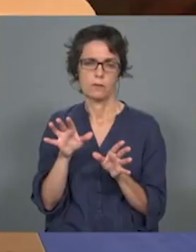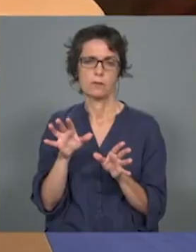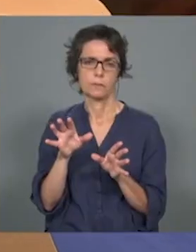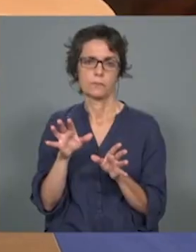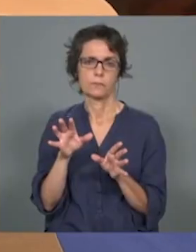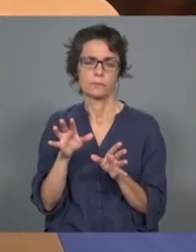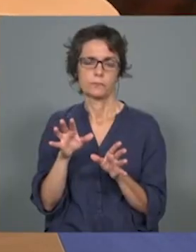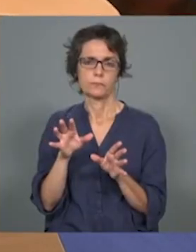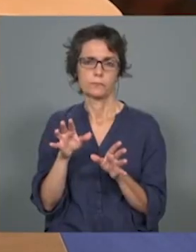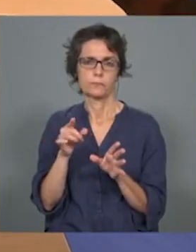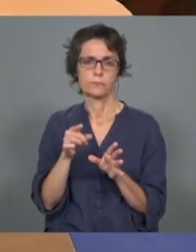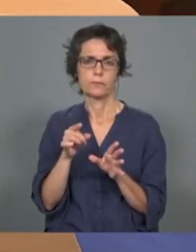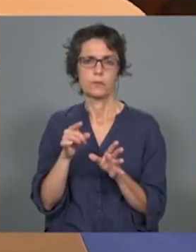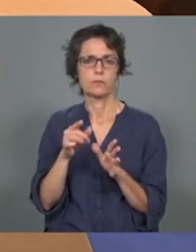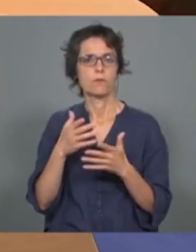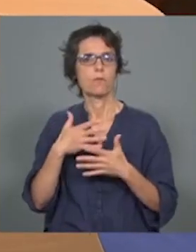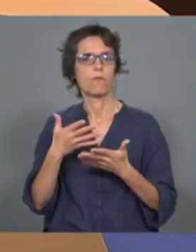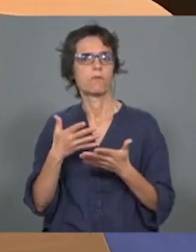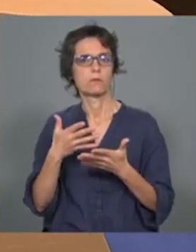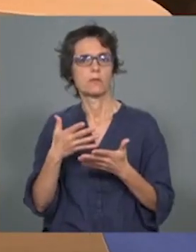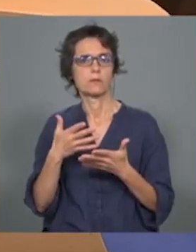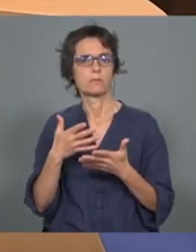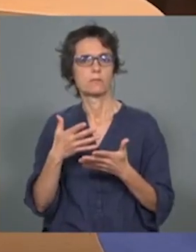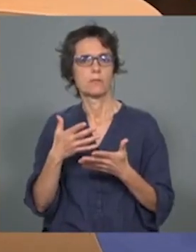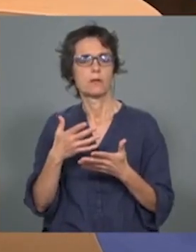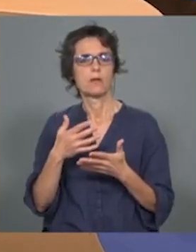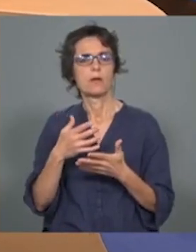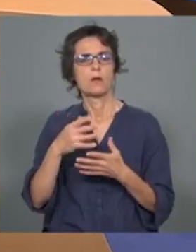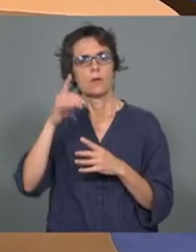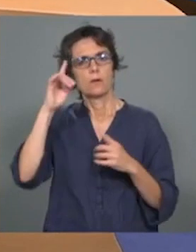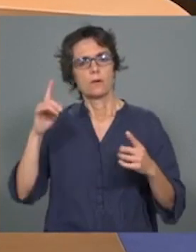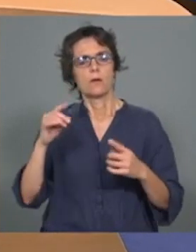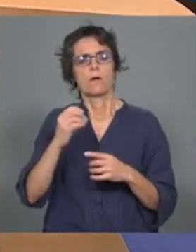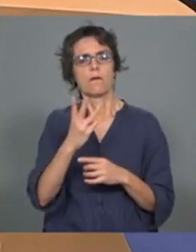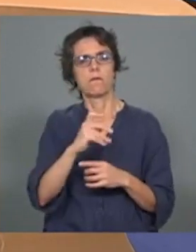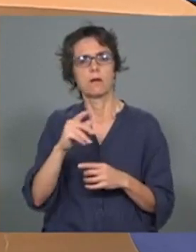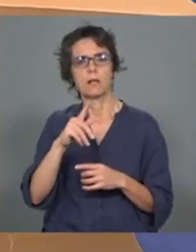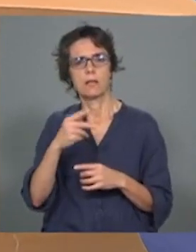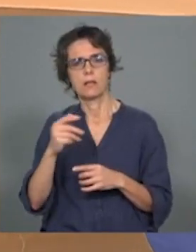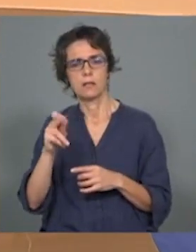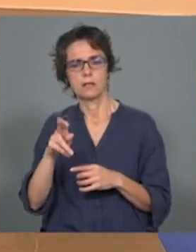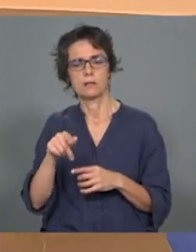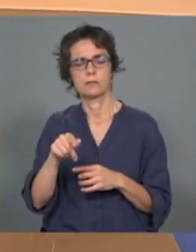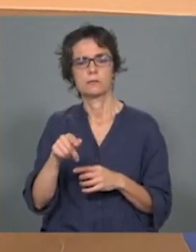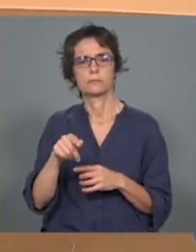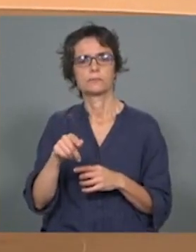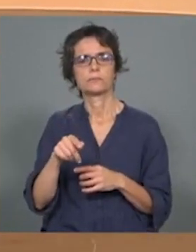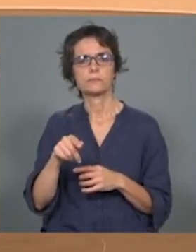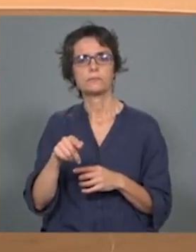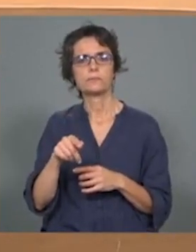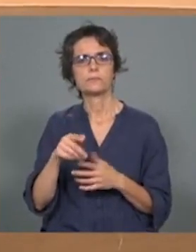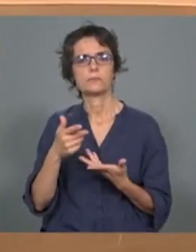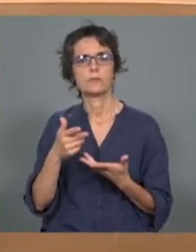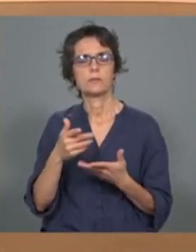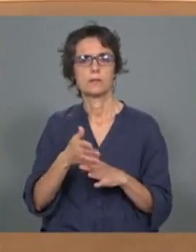por uma vontade expressa pelo professor Walter Oswald, que nos vai também, de certa forma, através